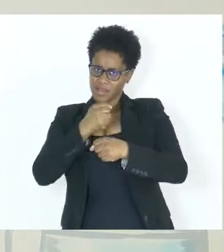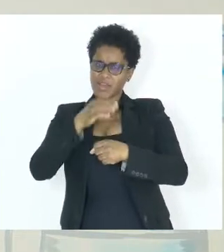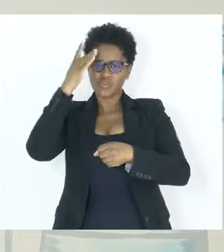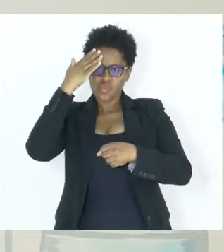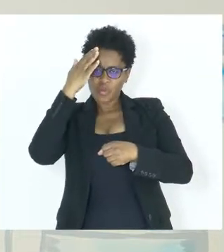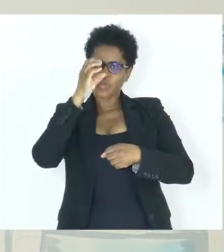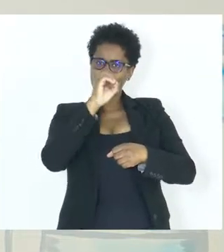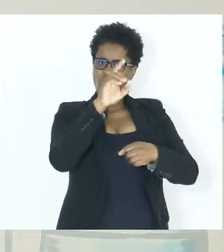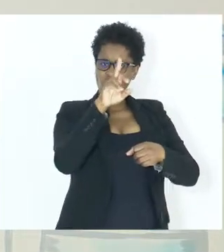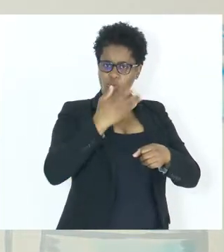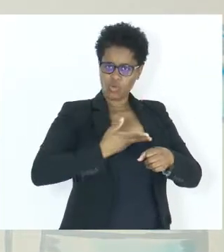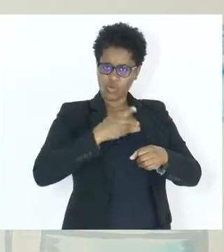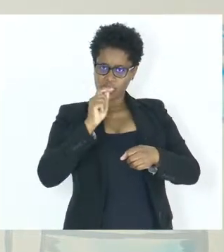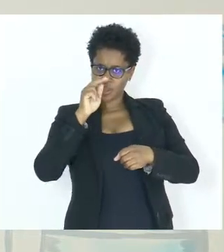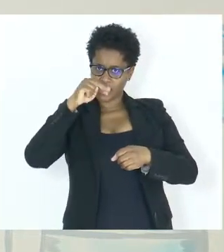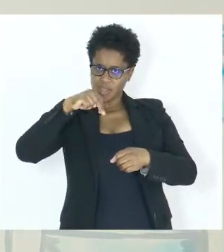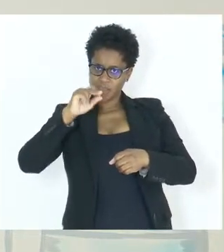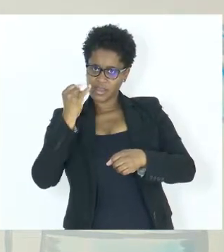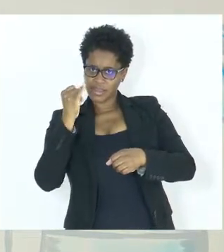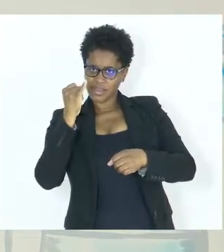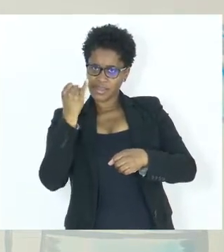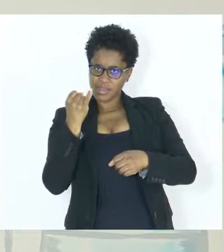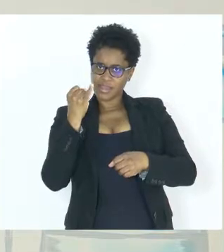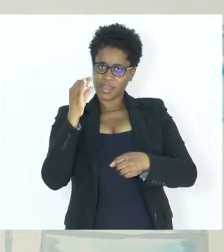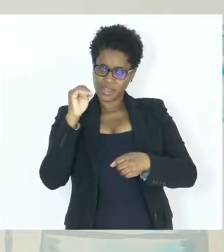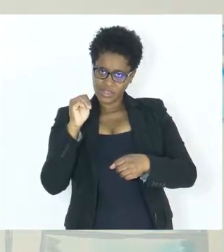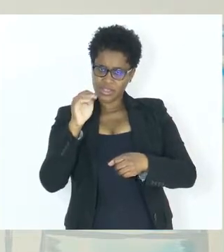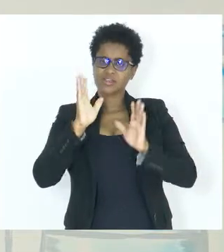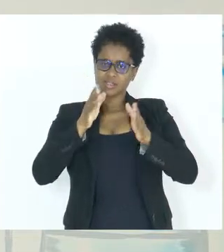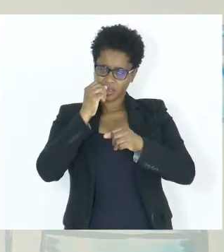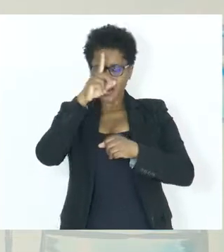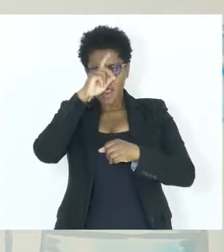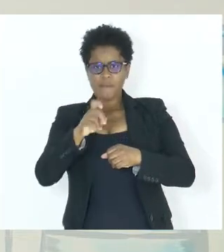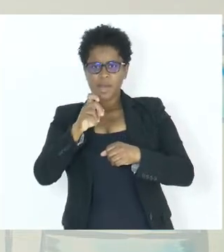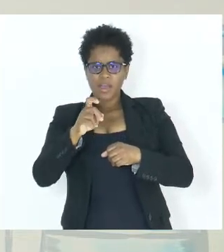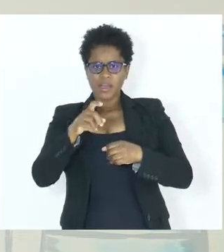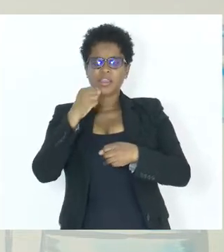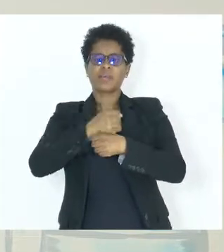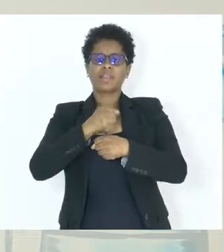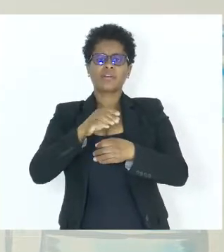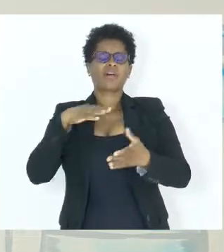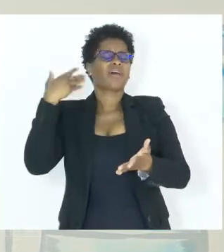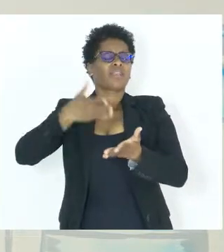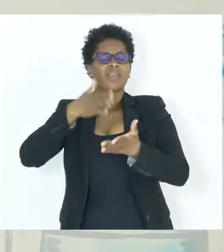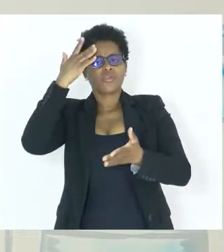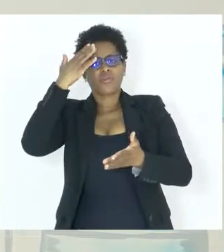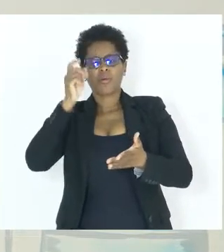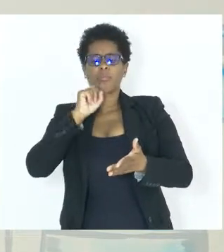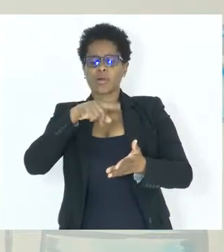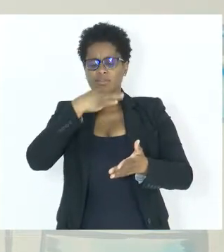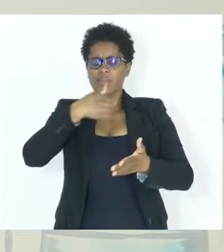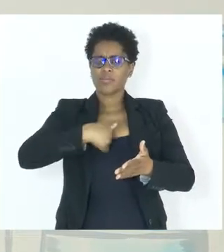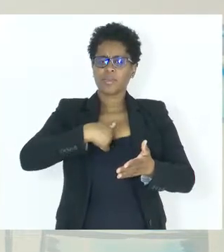ordinais, estão a lembrar? Já trabalharam números ordinais até que número? Podem me dizer? Até